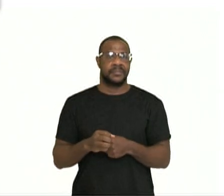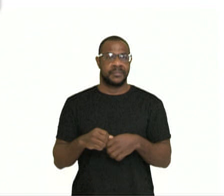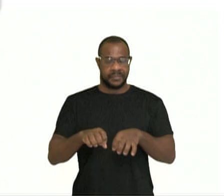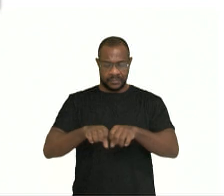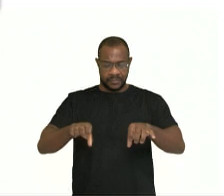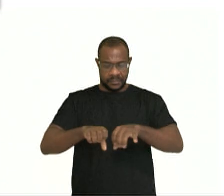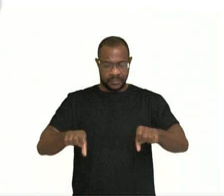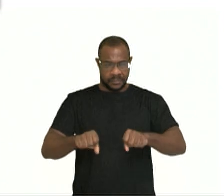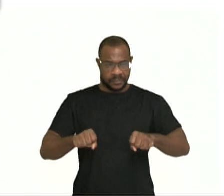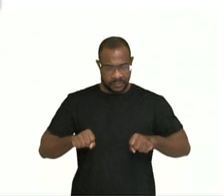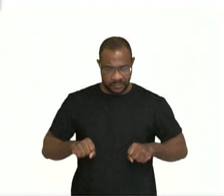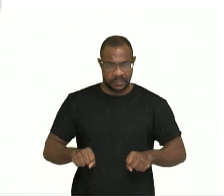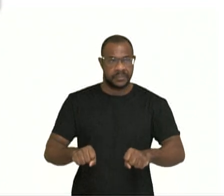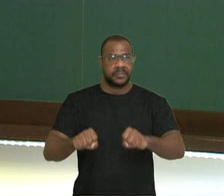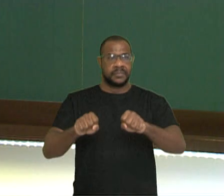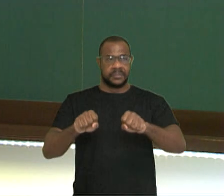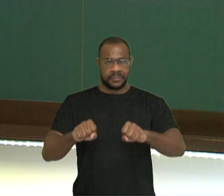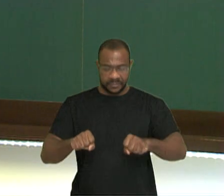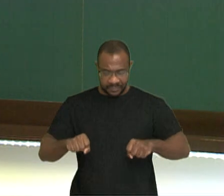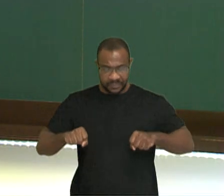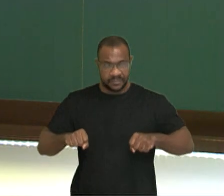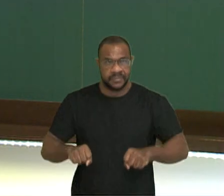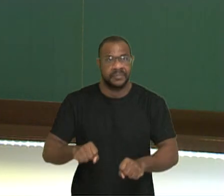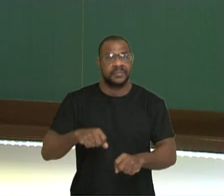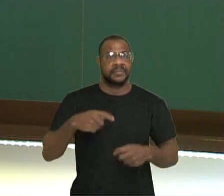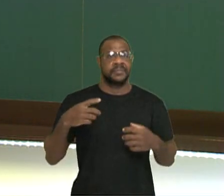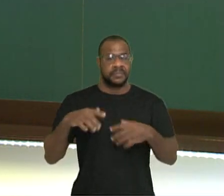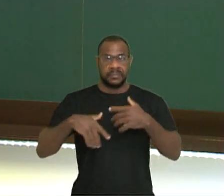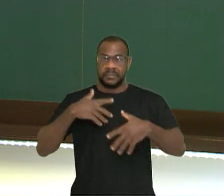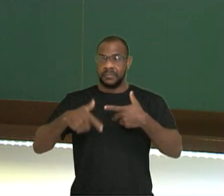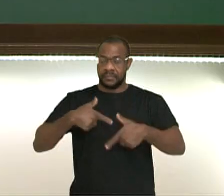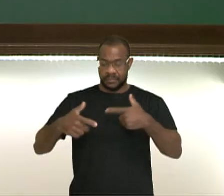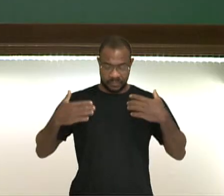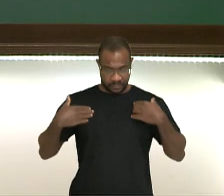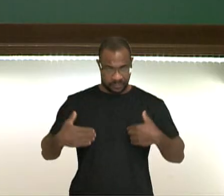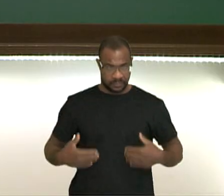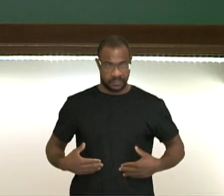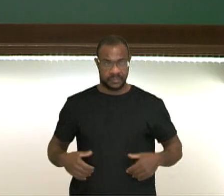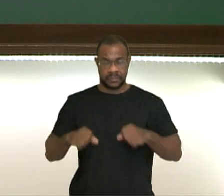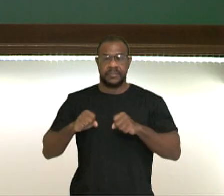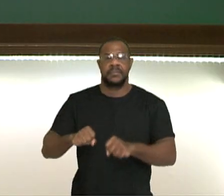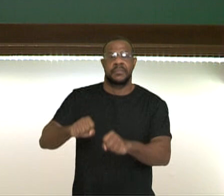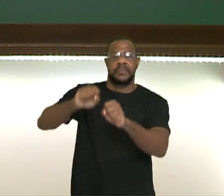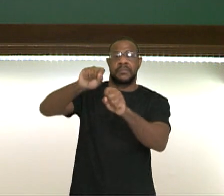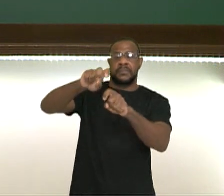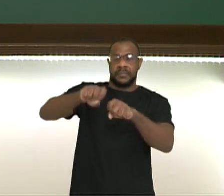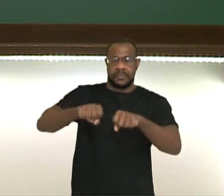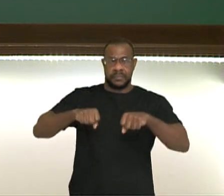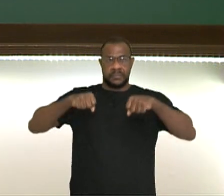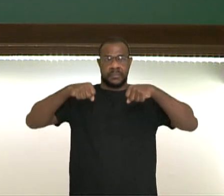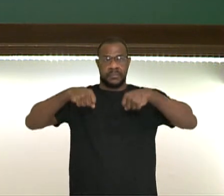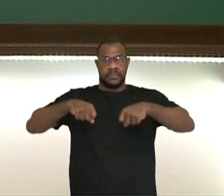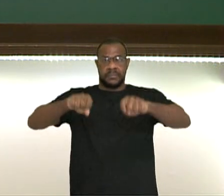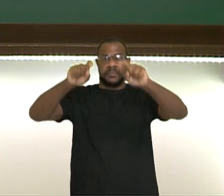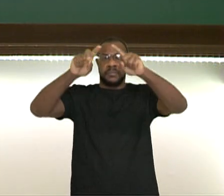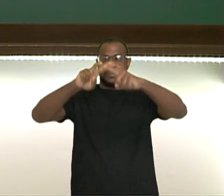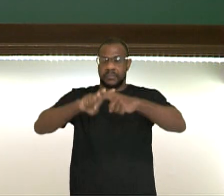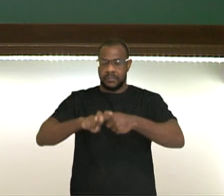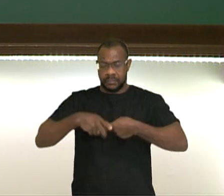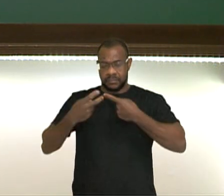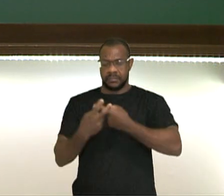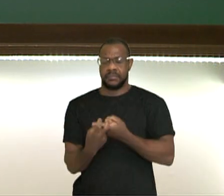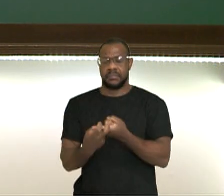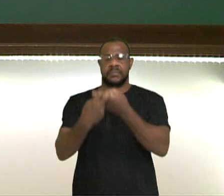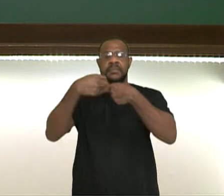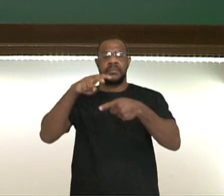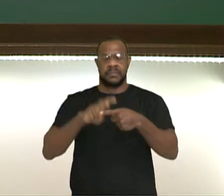diversas acrobacias, né? Trabalhando o corpo de uma forma muito dinâmica, expressiva. Também tem que ter um preparo